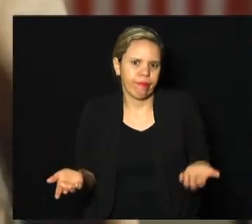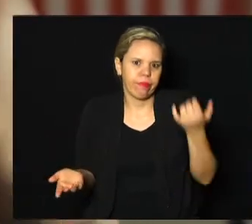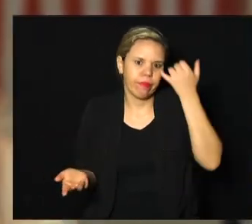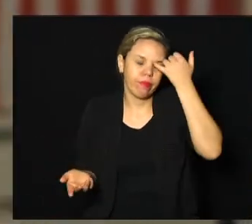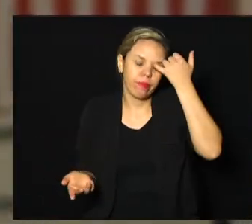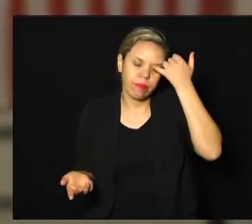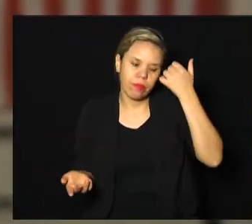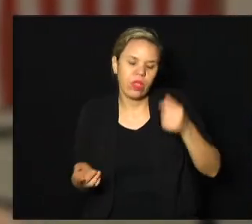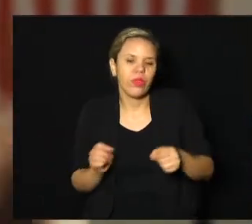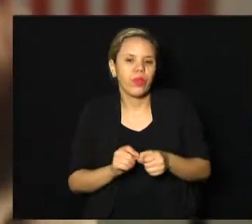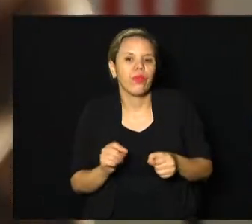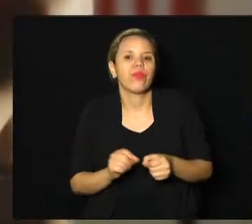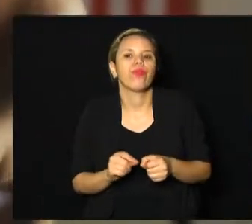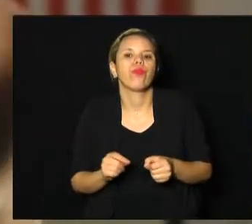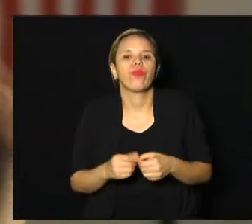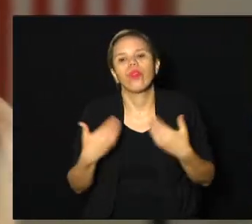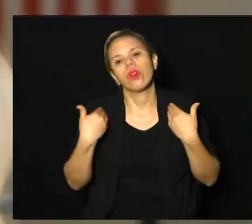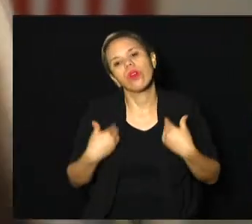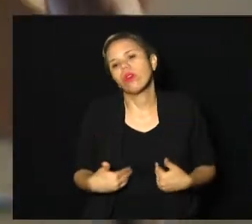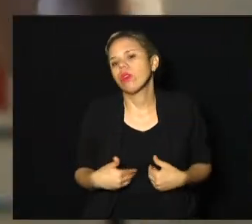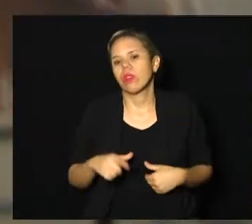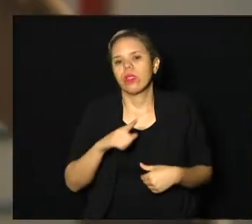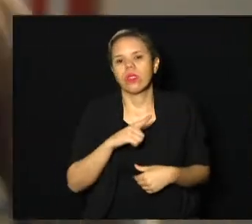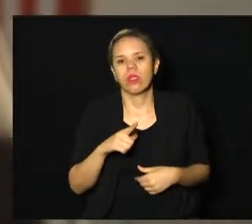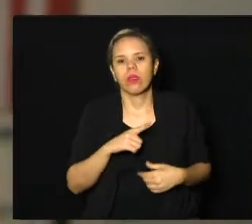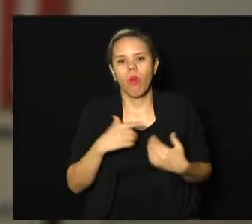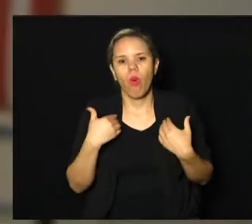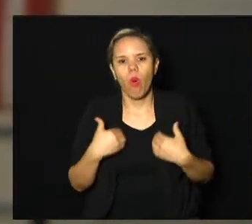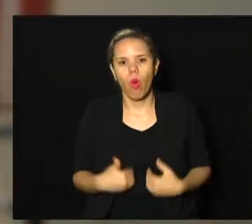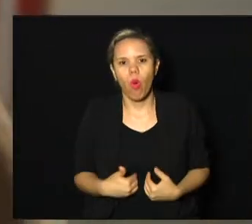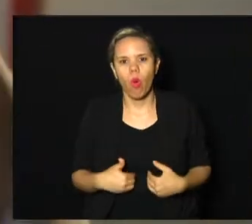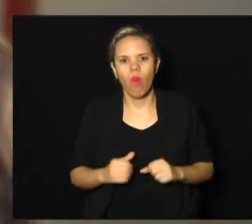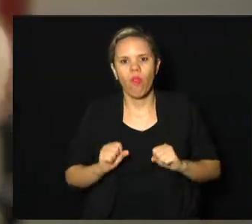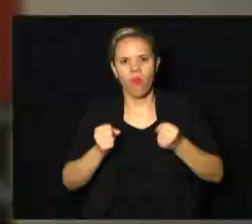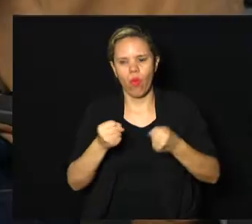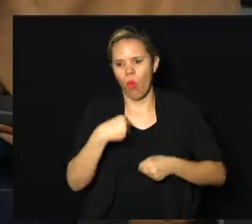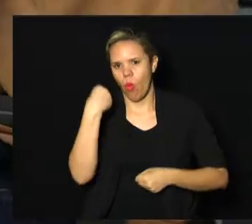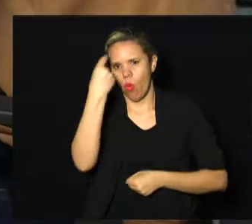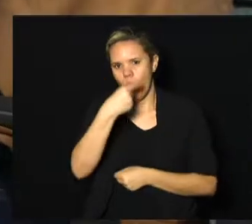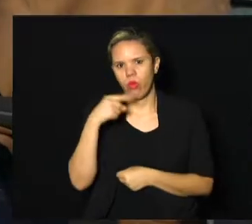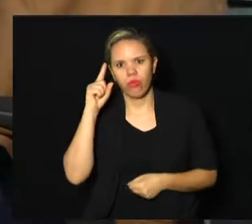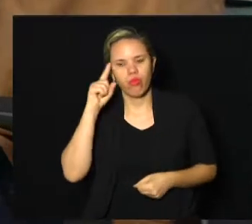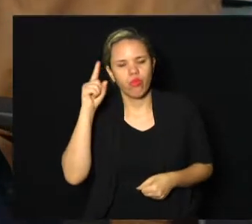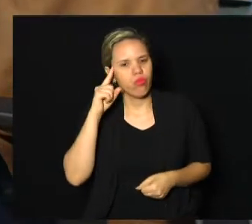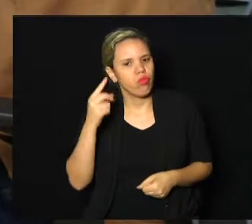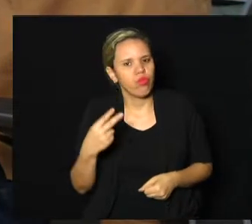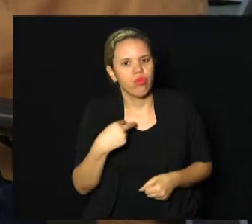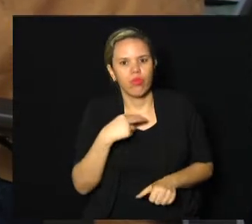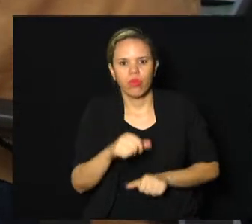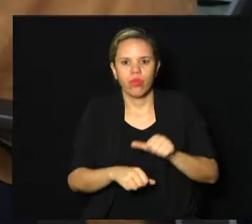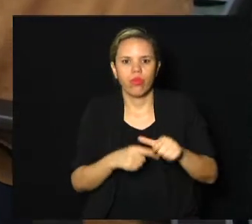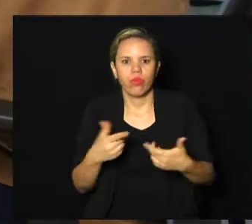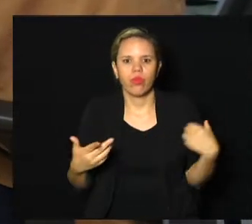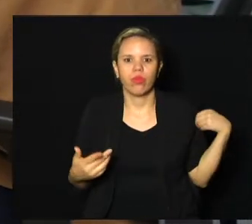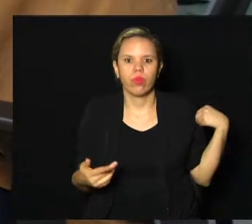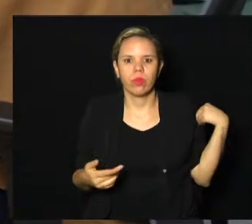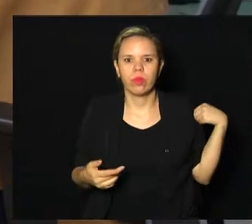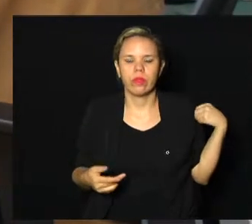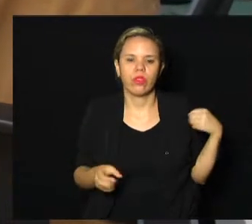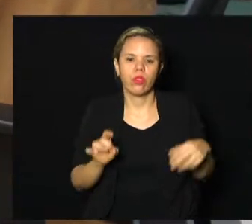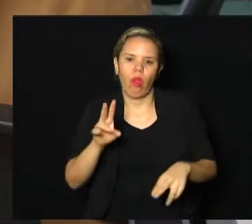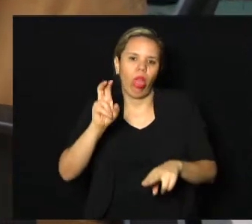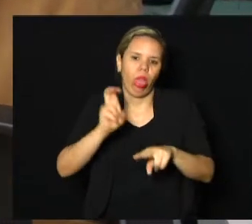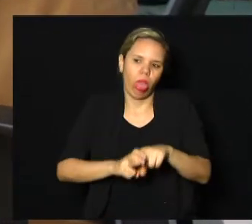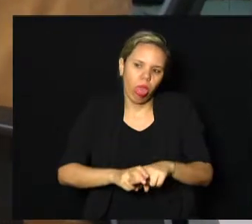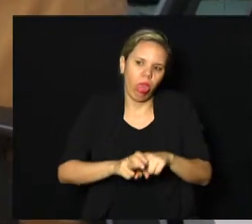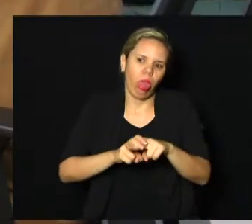foi feita para ter o seu metabolismo ativo por 8 horas no dia, não pode trocar isso por 8 horas